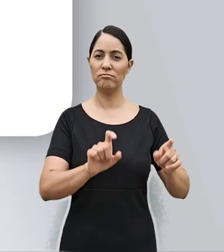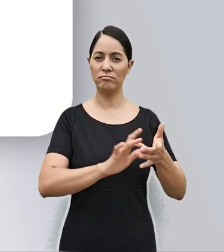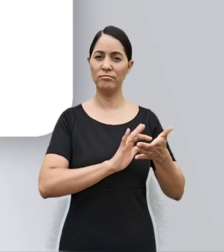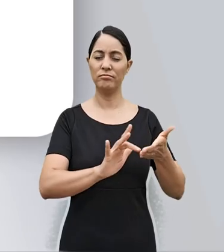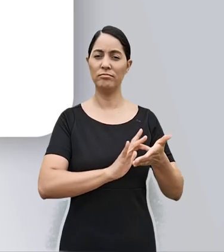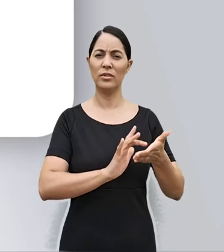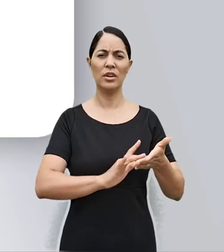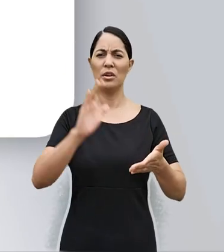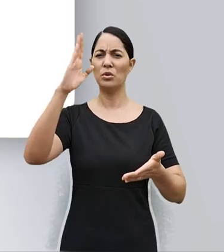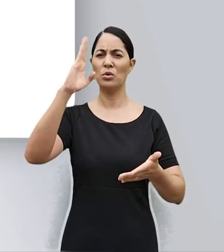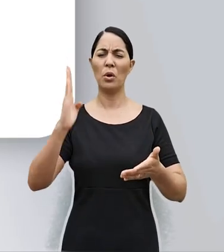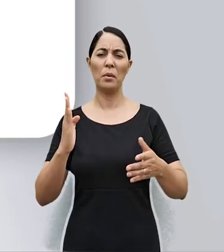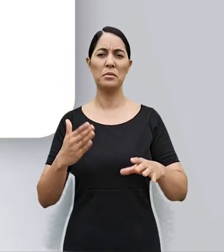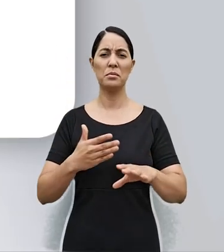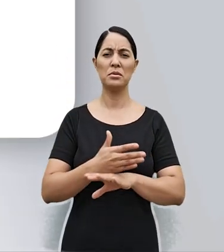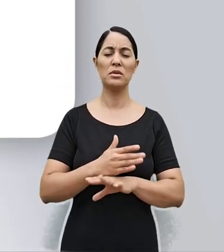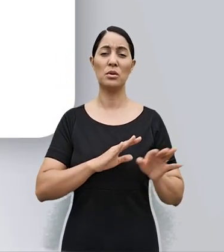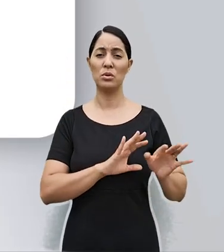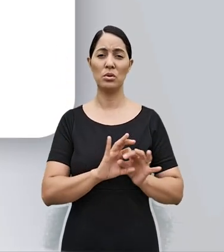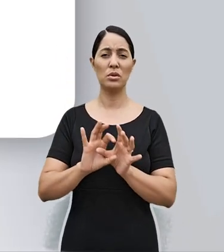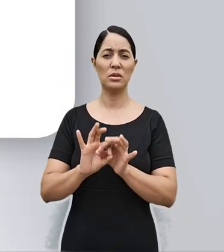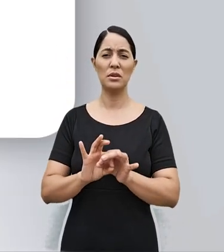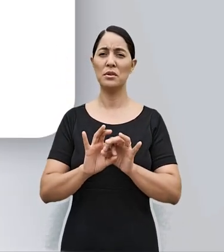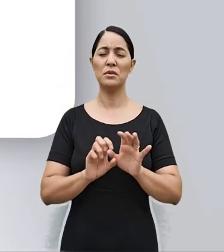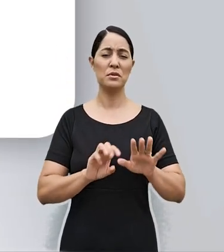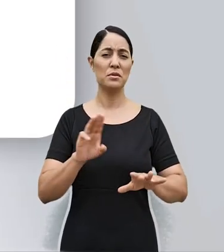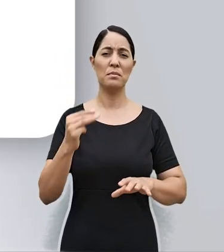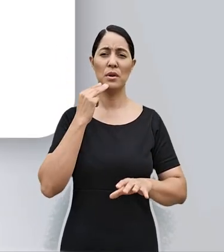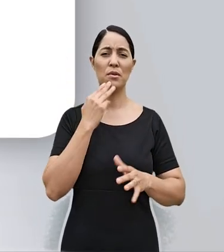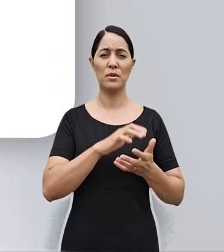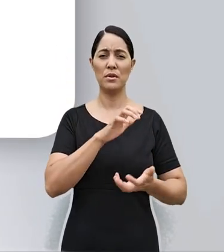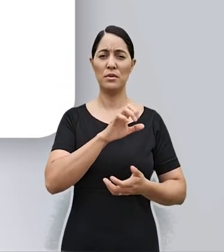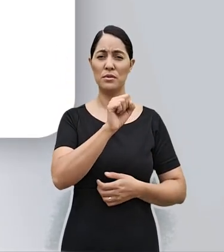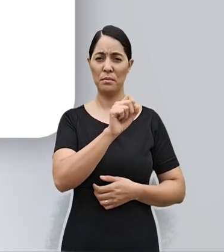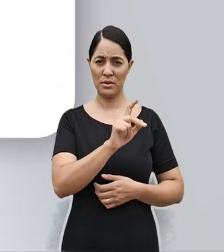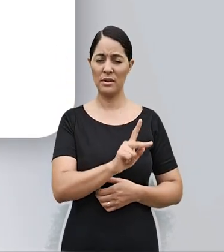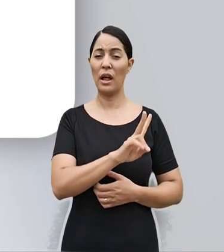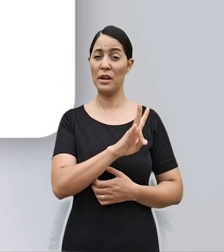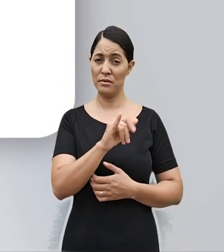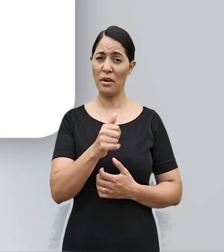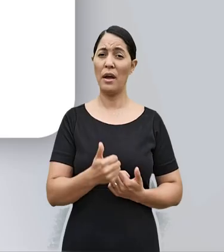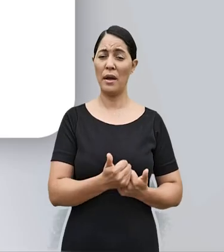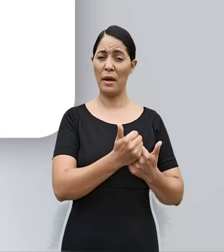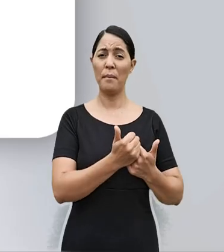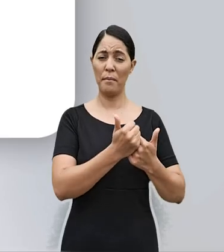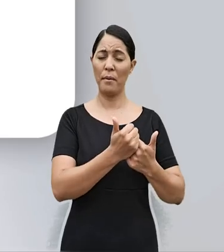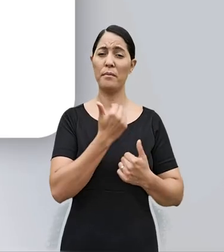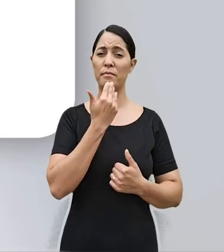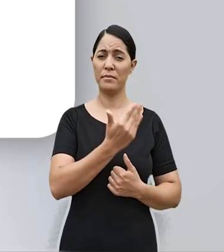país, instrumento que vai facilitar a vida de milhões de aposentados. A nova funcionalidade permite que os segurados